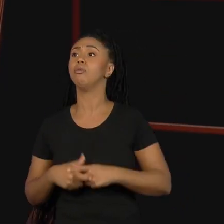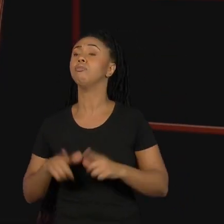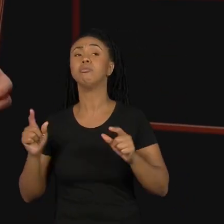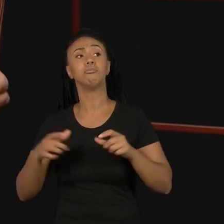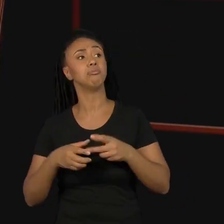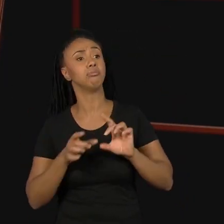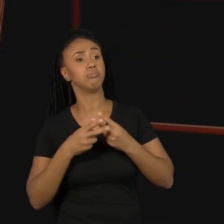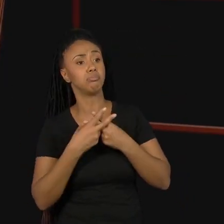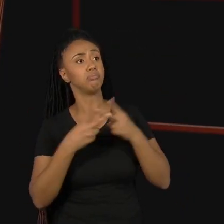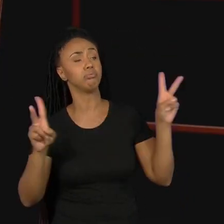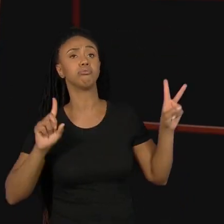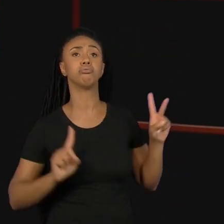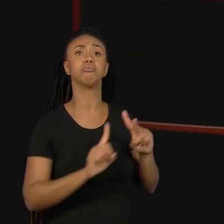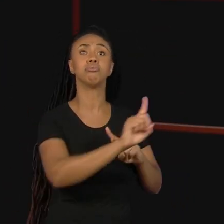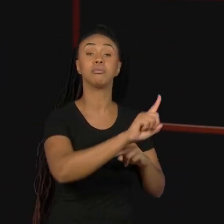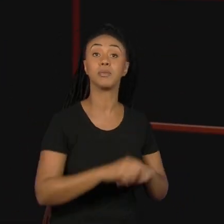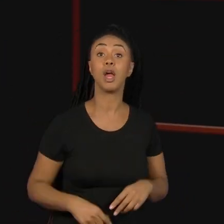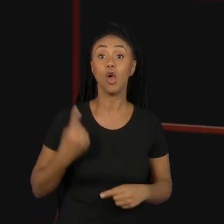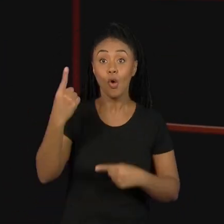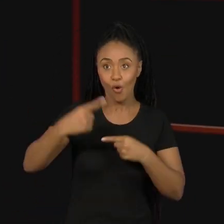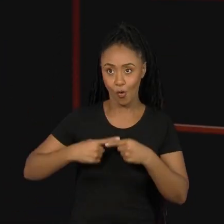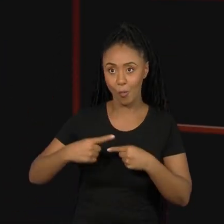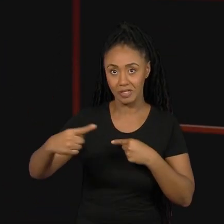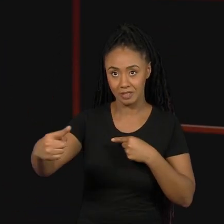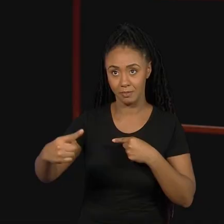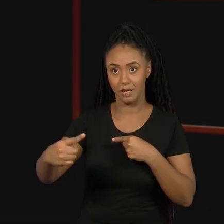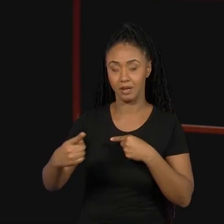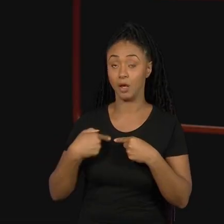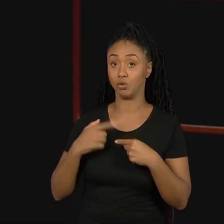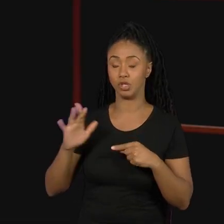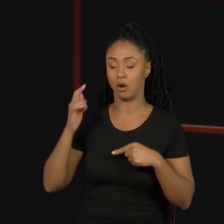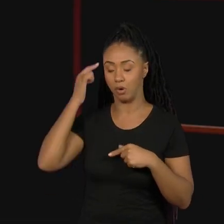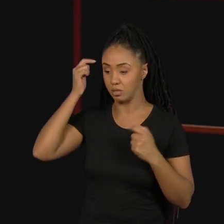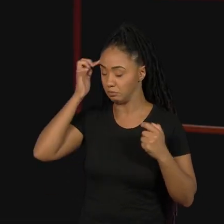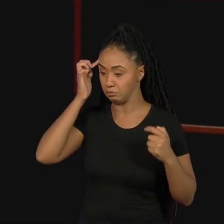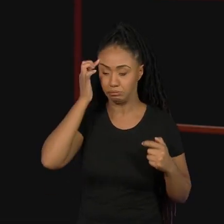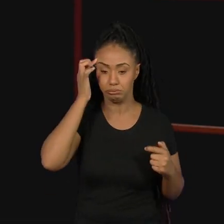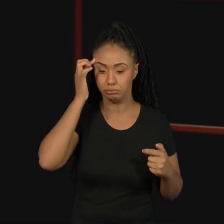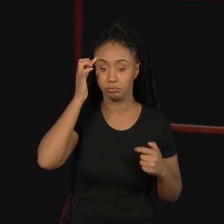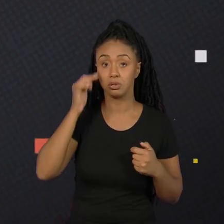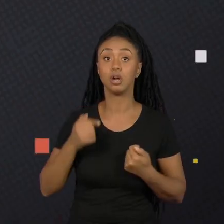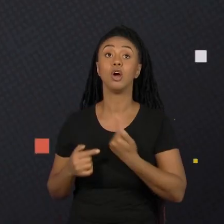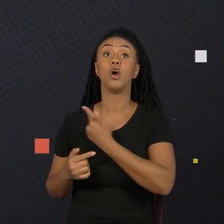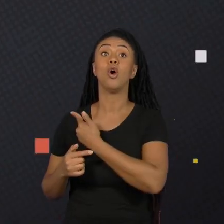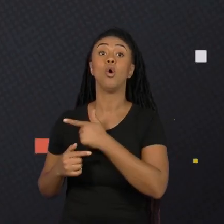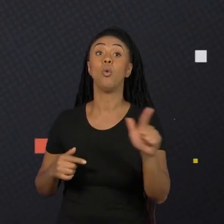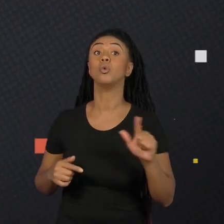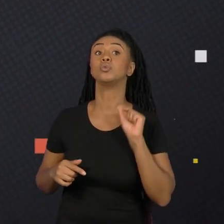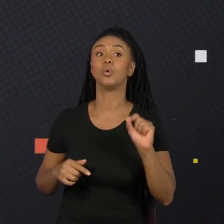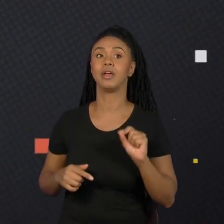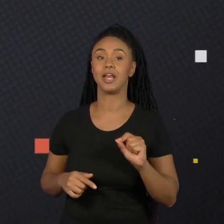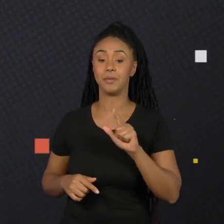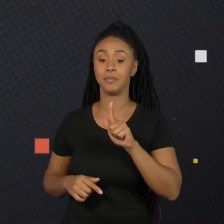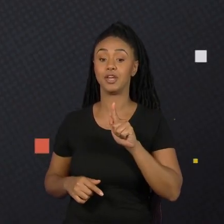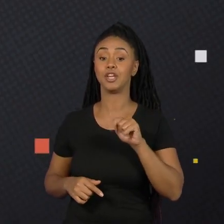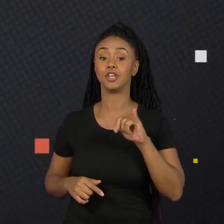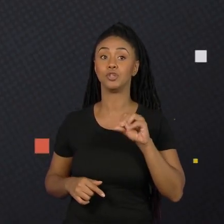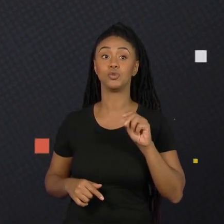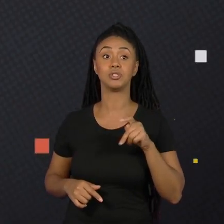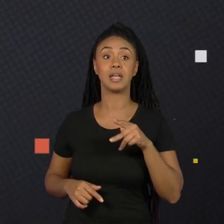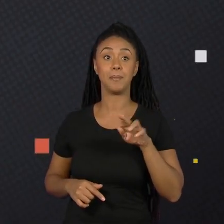Então, vamos trabalhar. Depois de uma semana que eu estava no Carandiru, foi preso o Giuseppe Baccaro. Foi o maior machão do